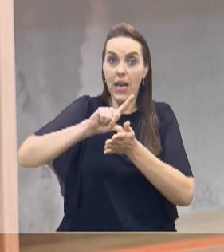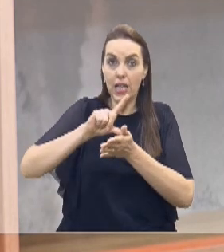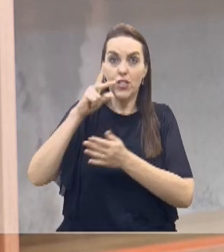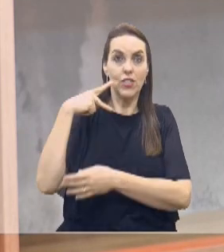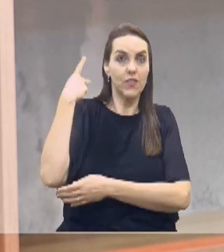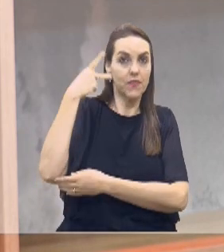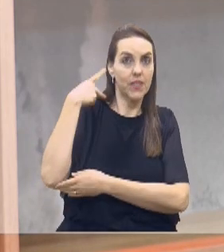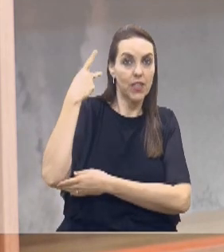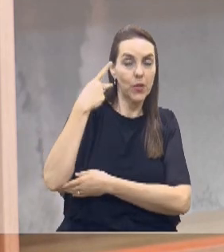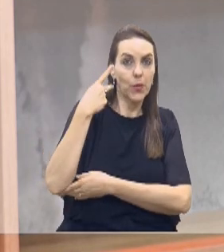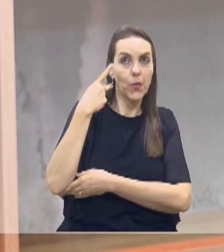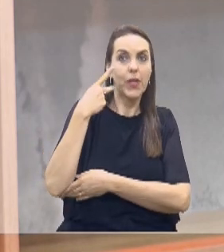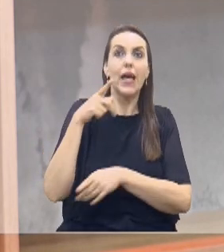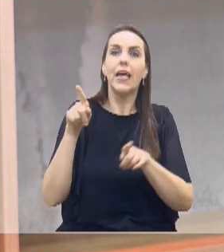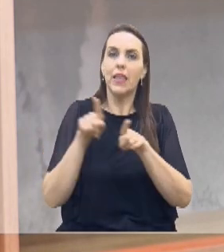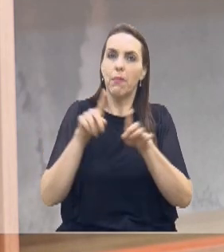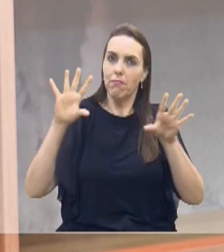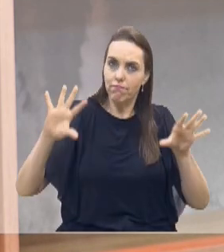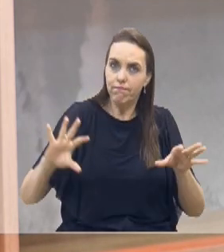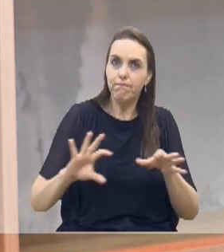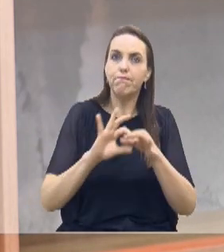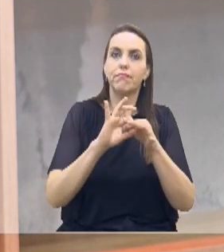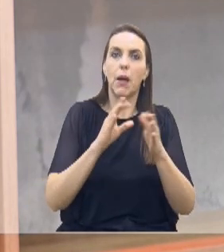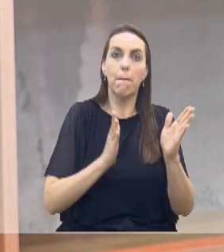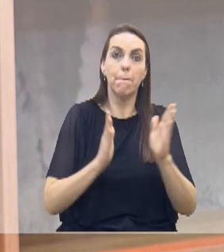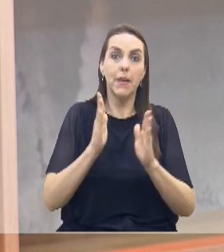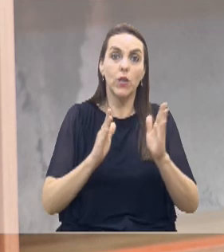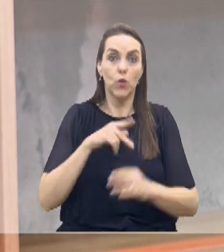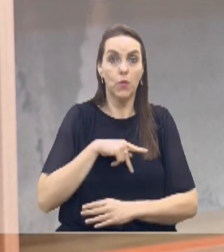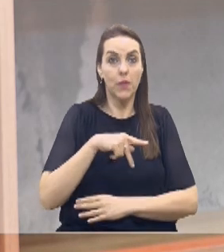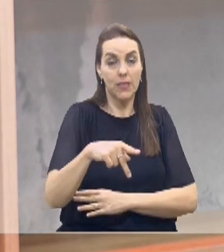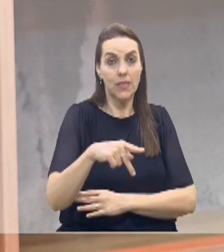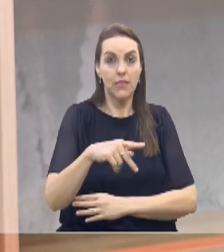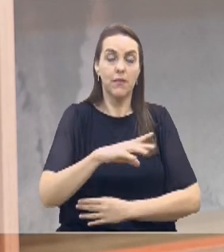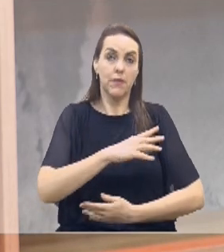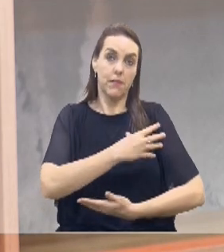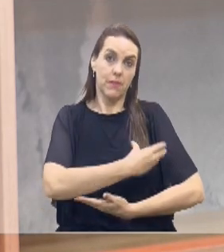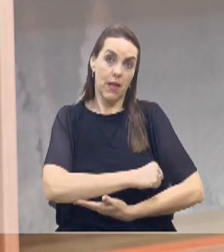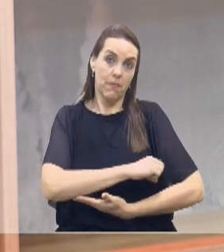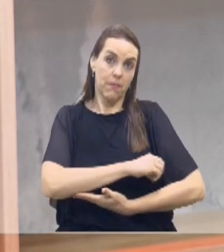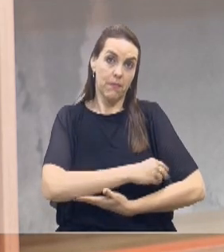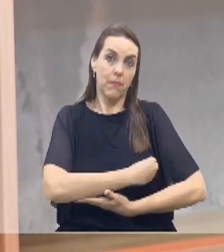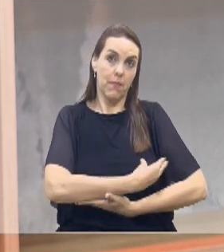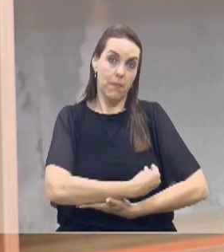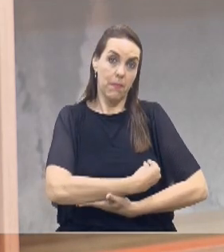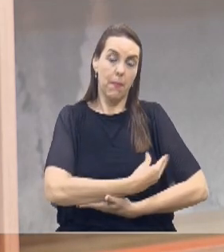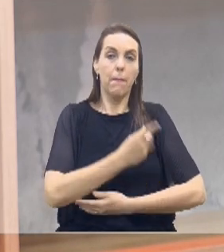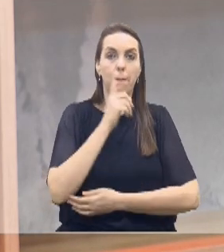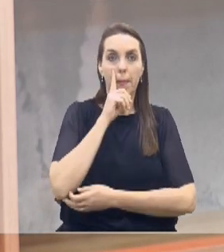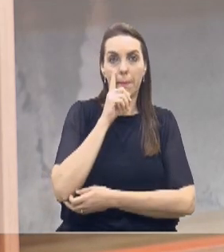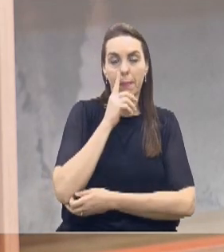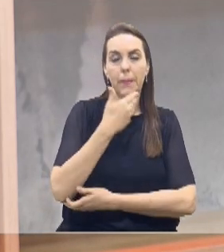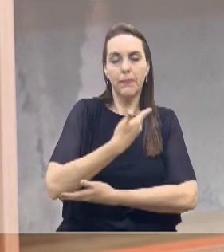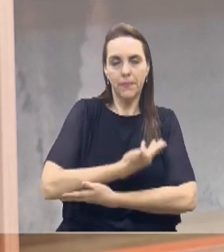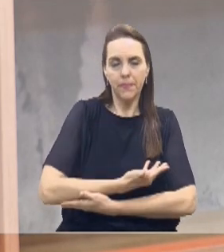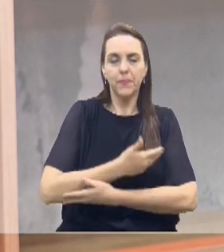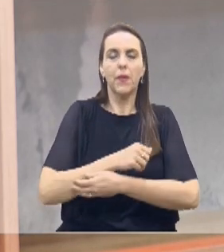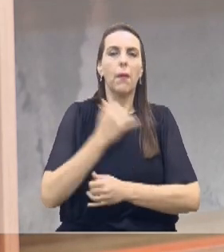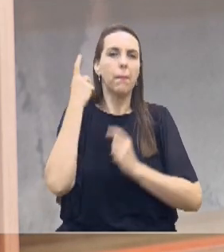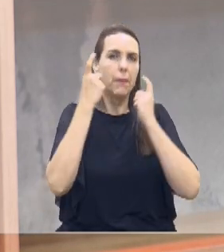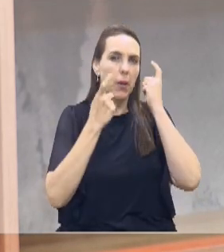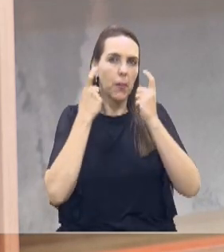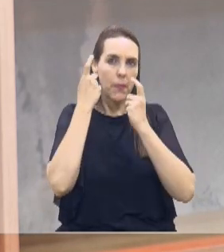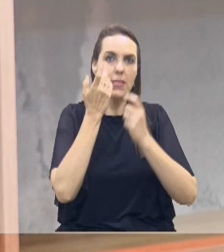e que meio que se imbricaram com o período de presidência, por exemplo, aleitamento materno, a preocupação com crianças com